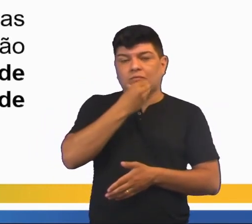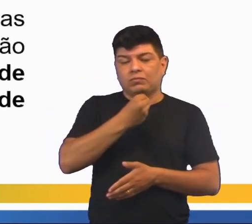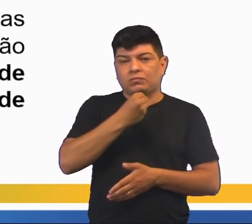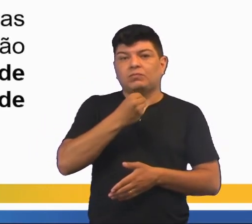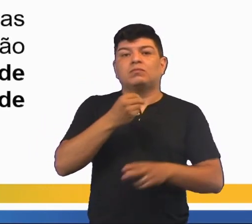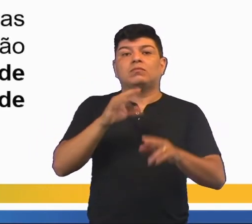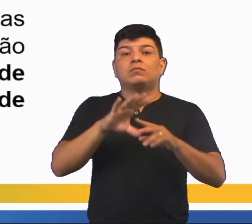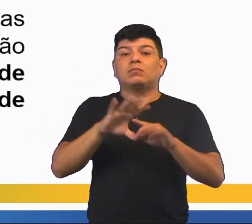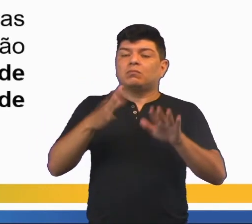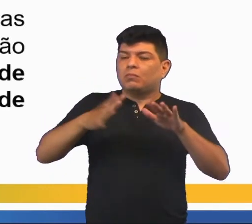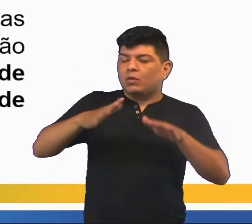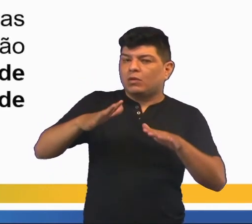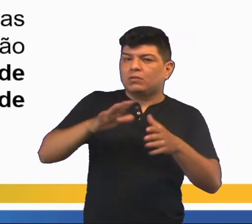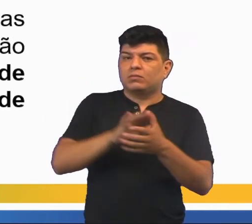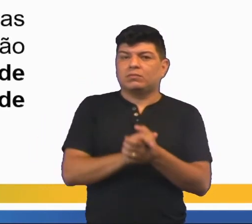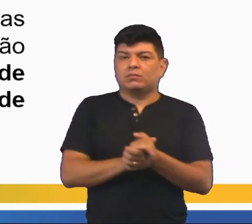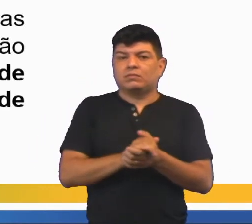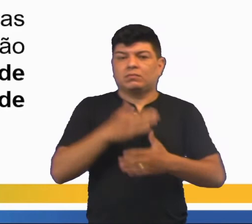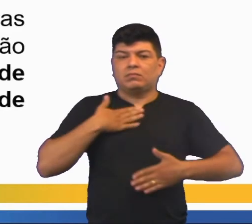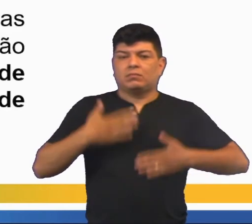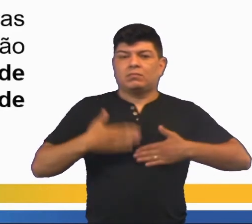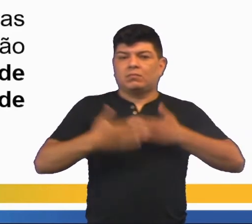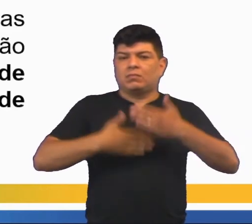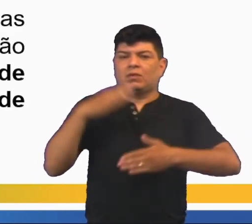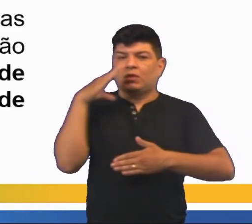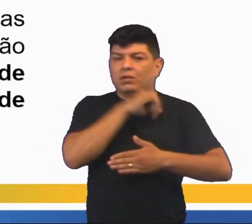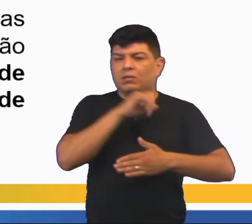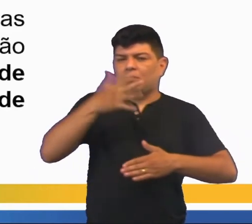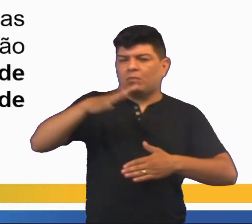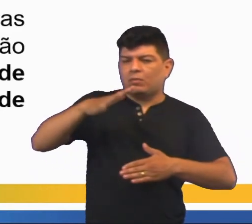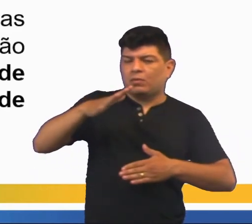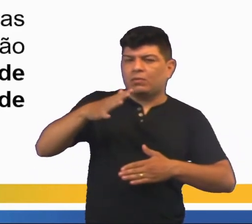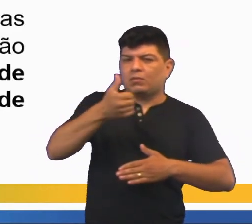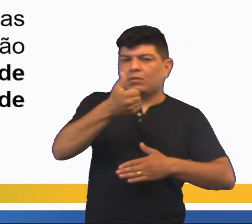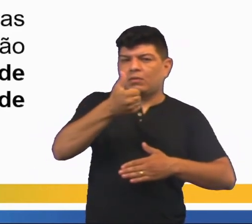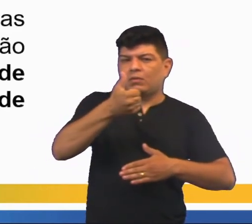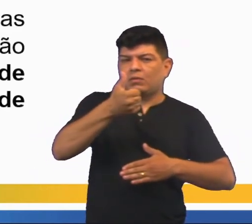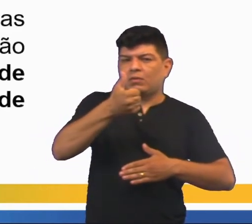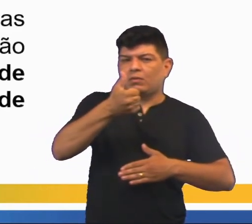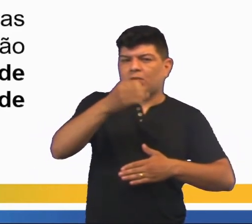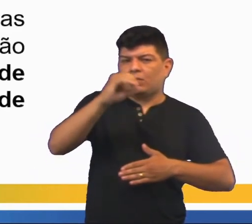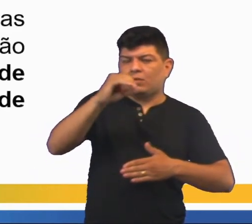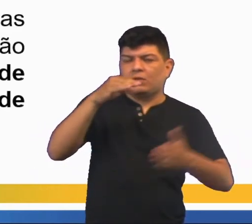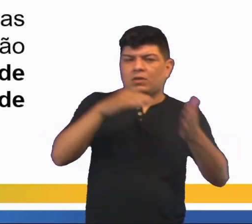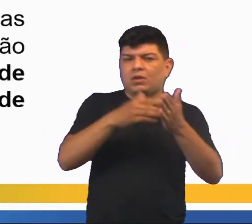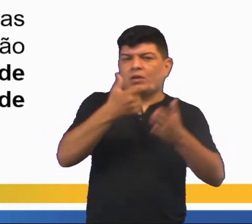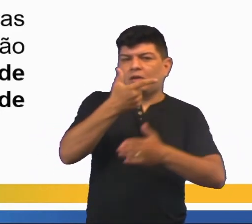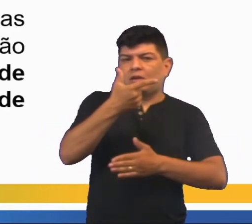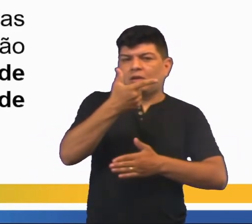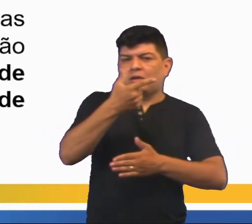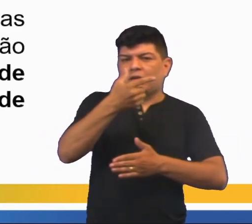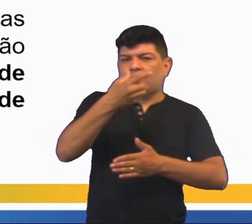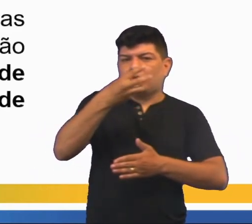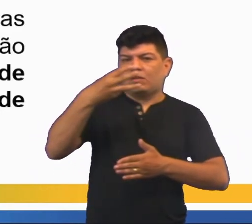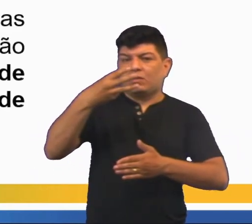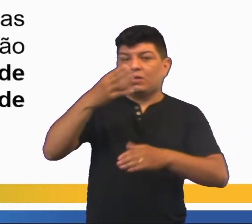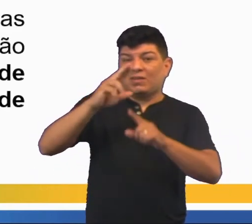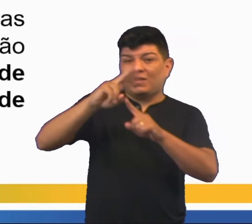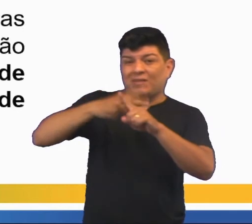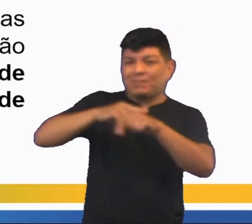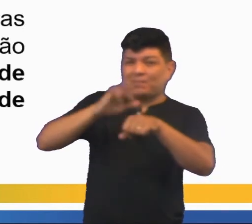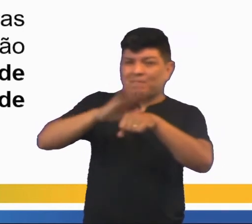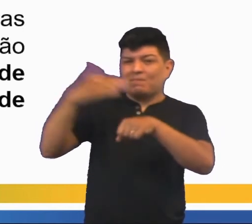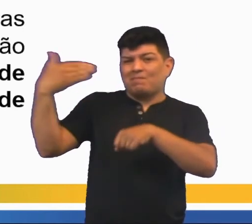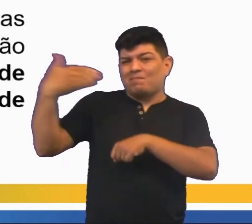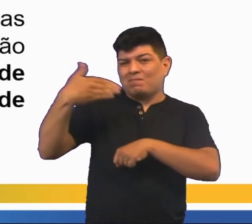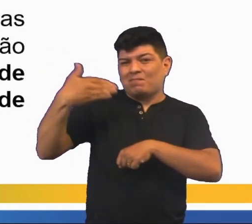meninos. Estima-se que a puberdade precoce é cerca de 10 a 23 vezes mais